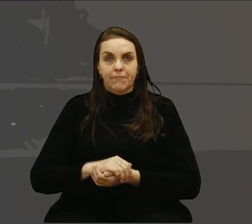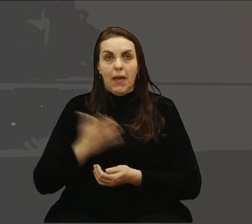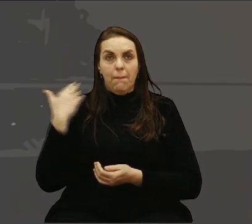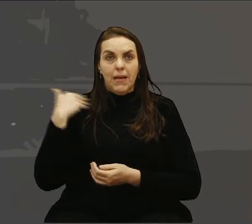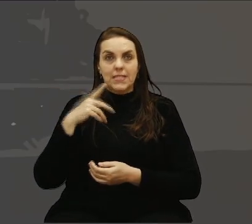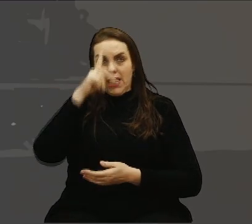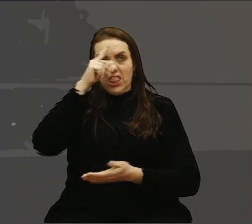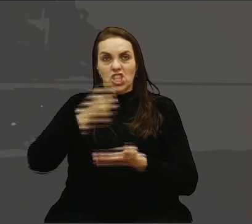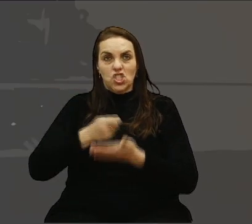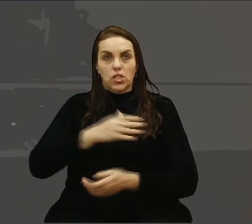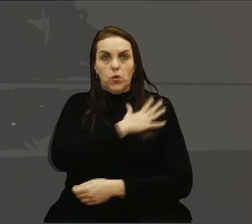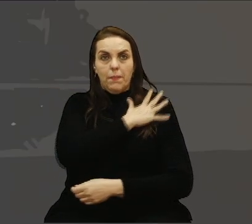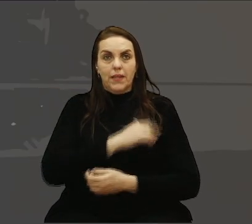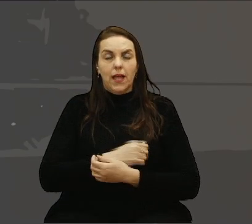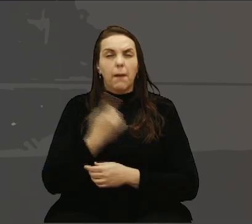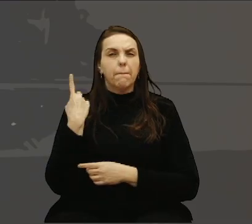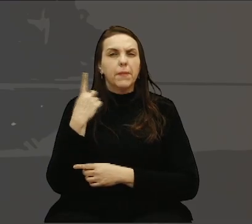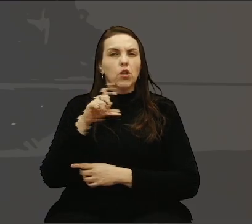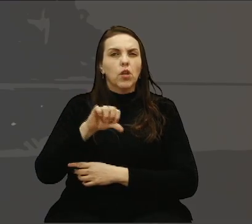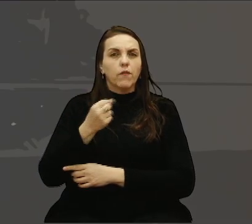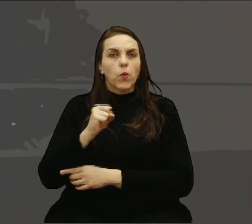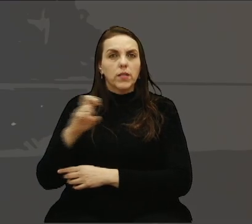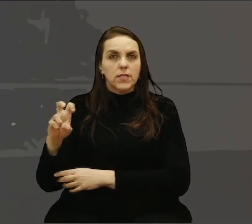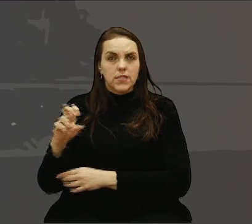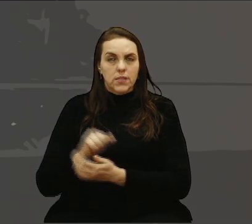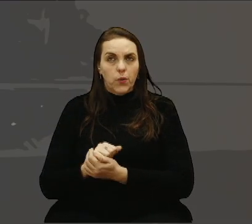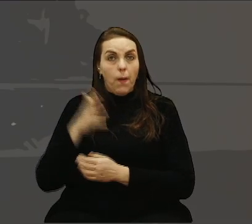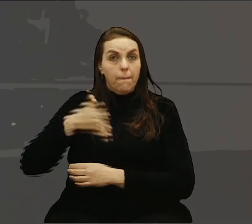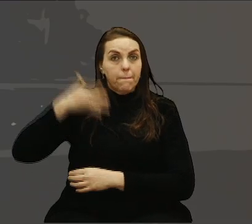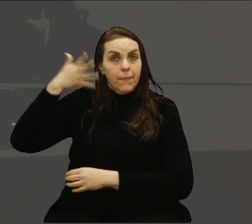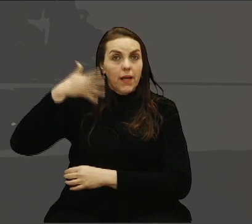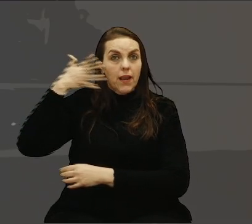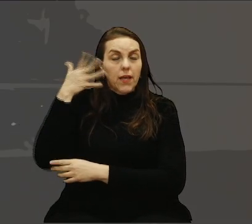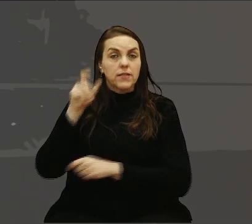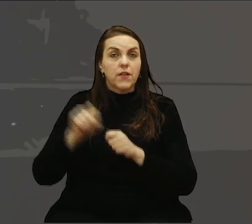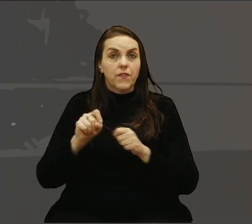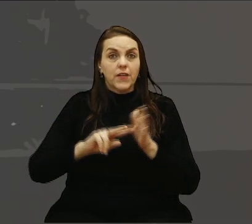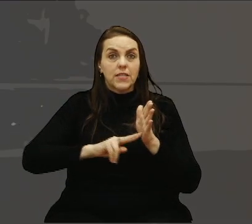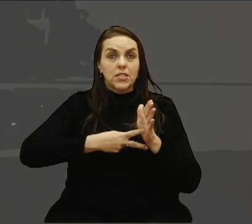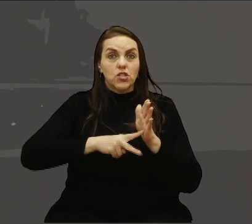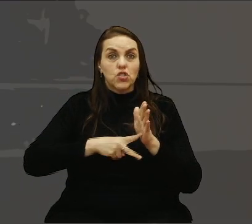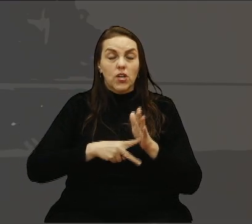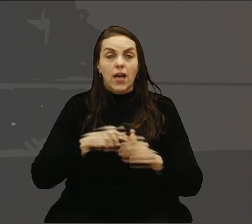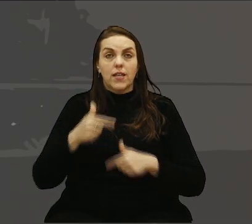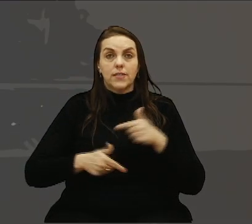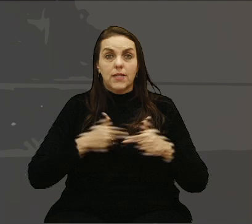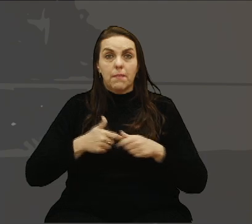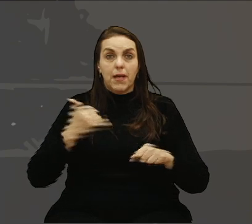de 1985, e uma palestra realizada no Sindicato dos Trabalhadores das